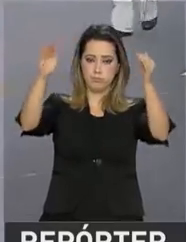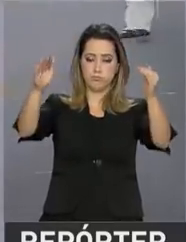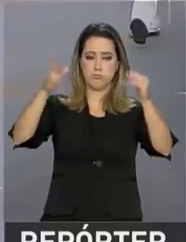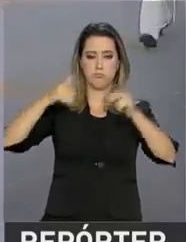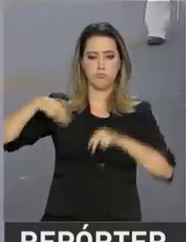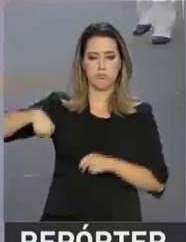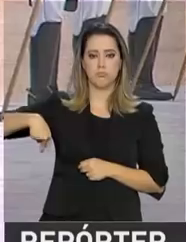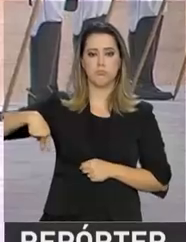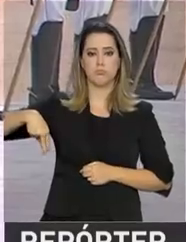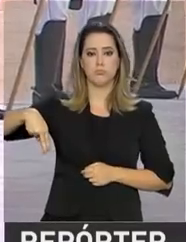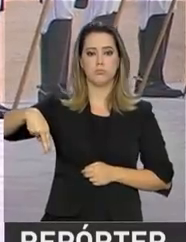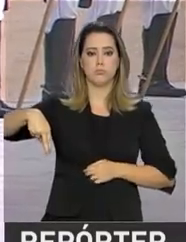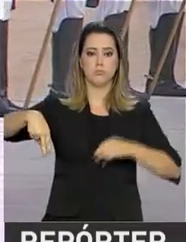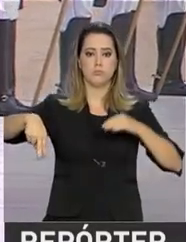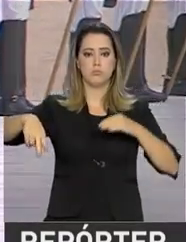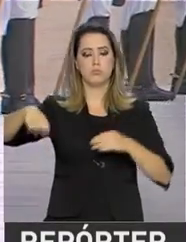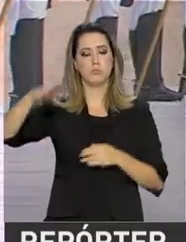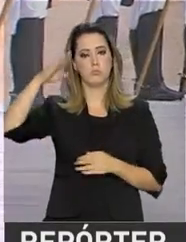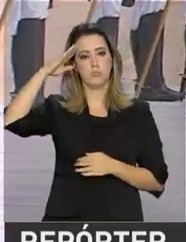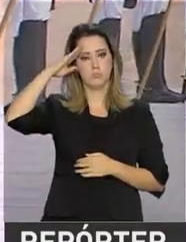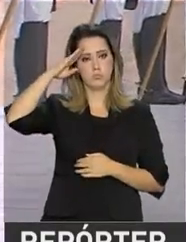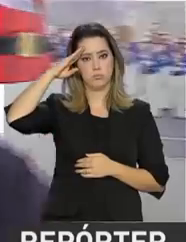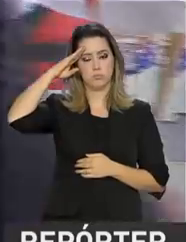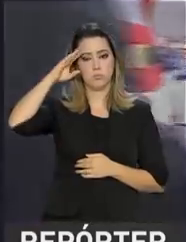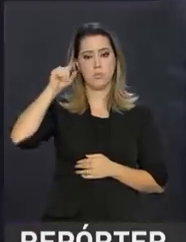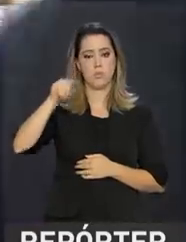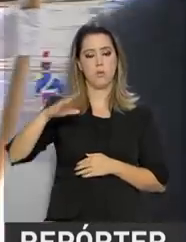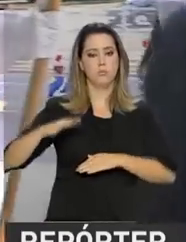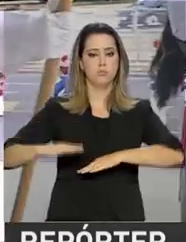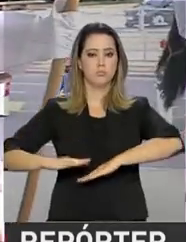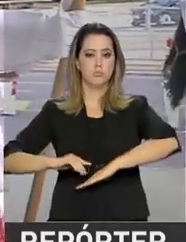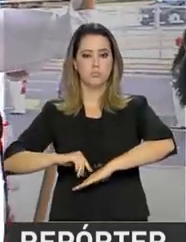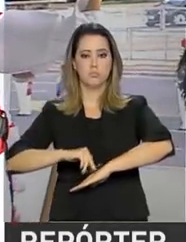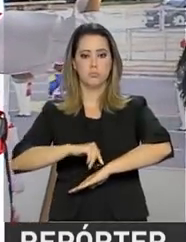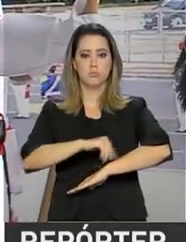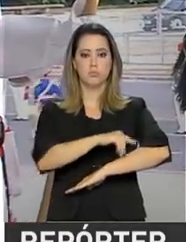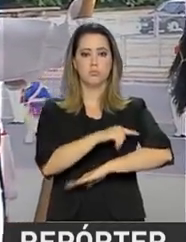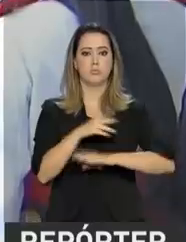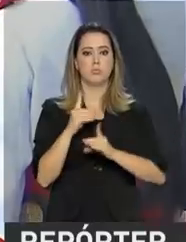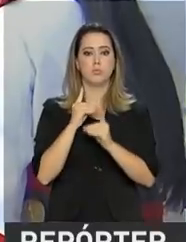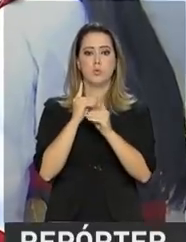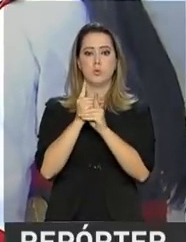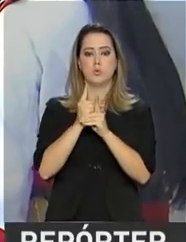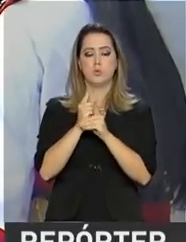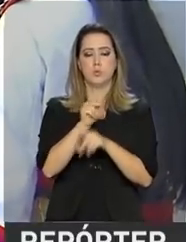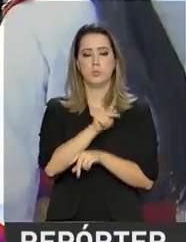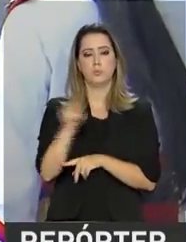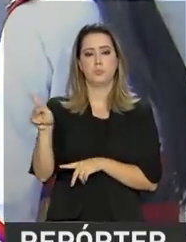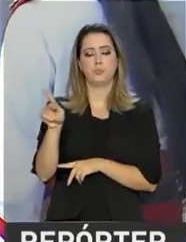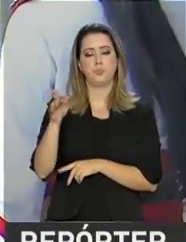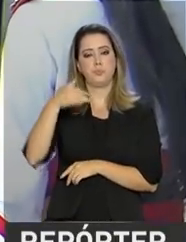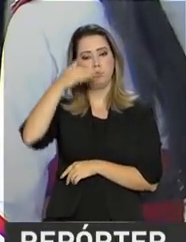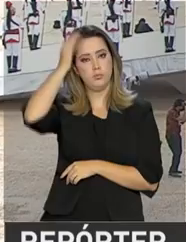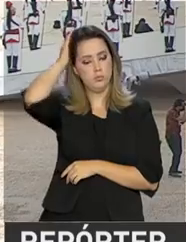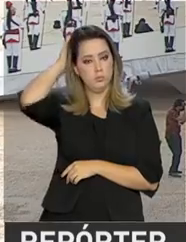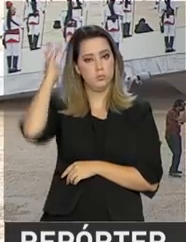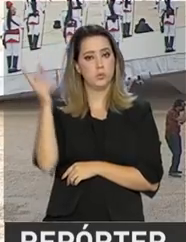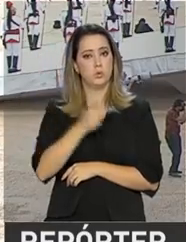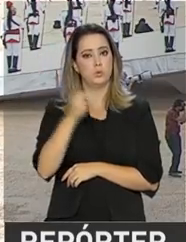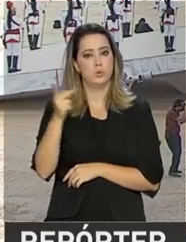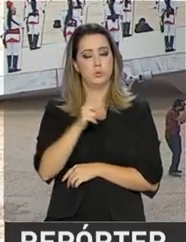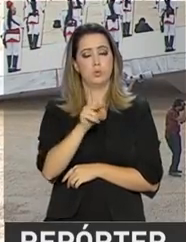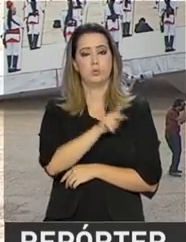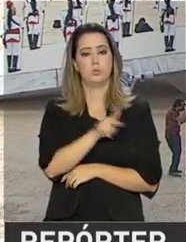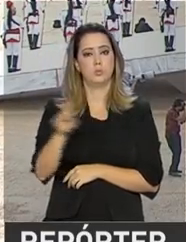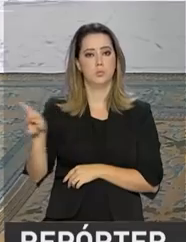da Independência e subiu a rampa do Planalto, onde foi recebido pelo presidente Michel Temer. Os dois presidentes ouviram